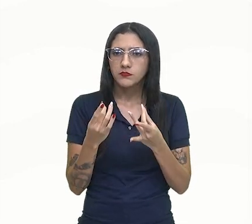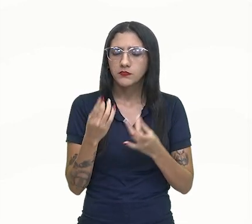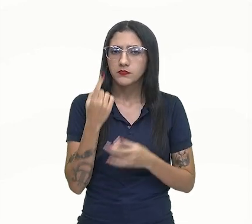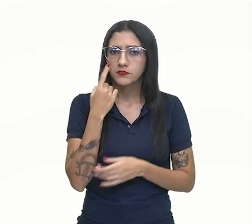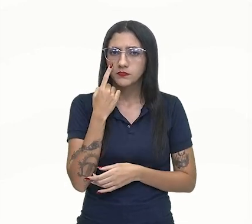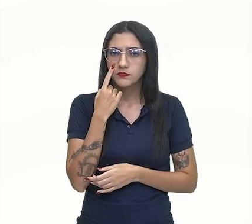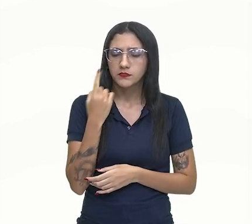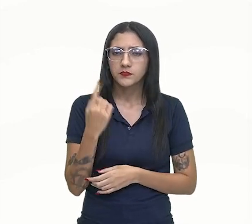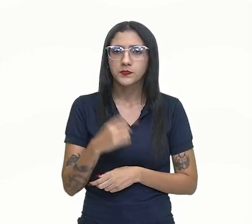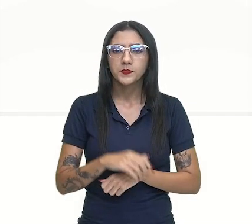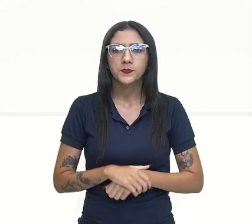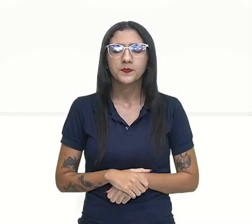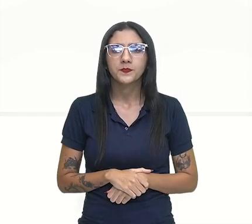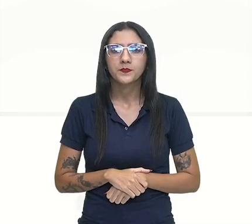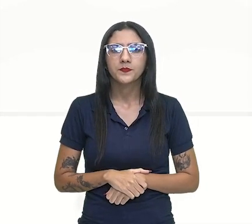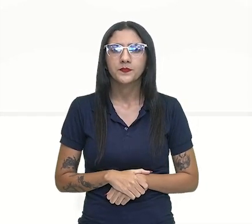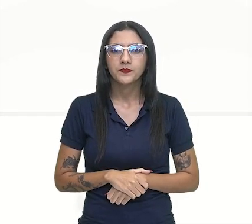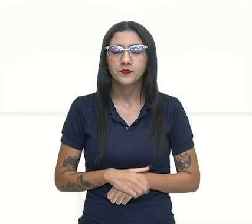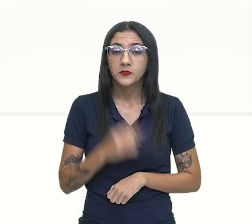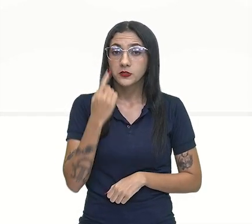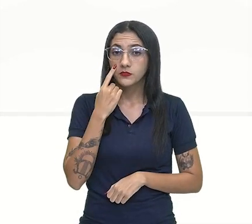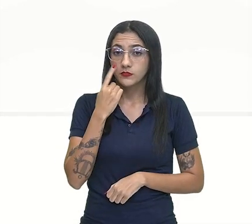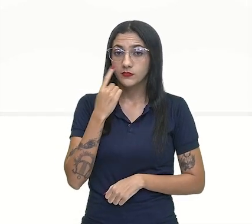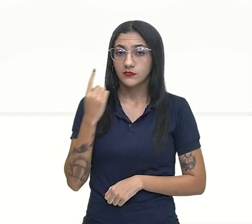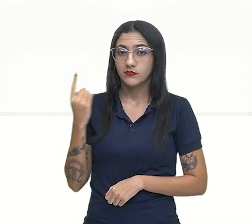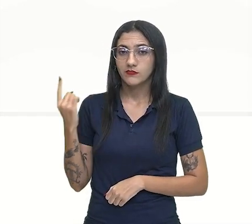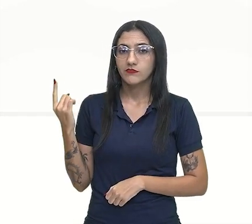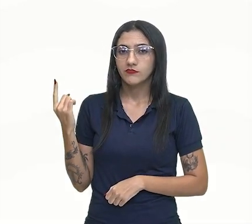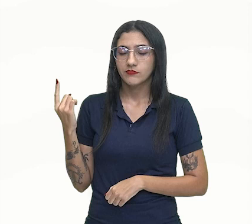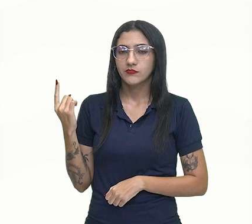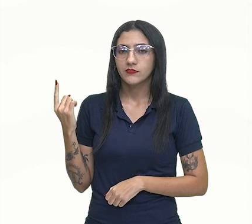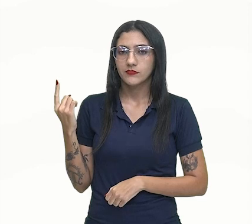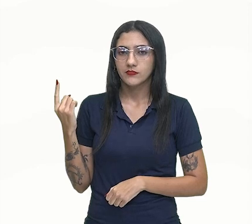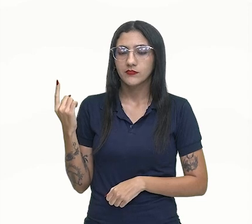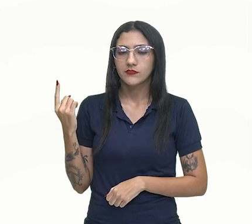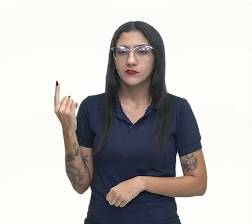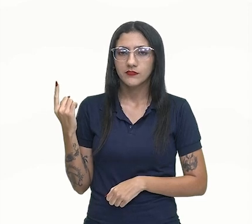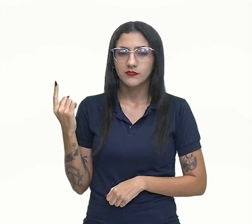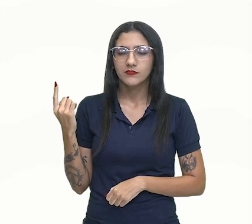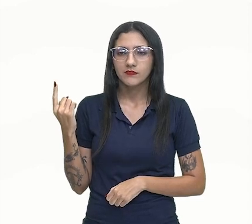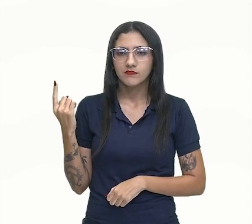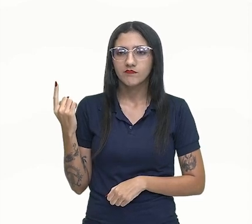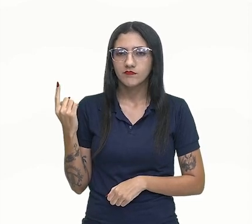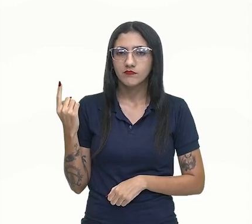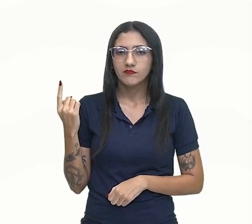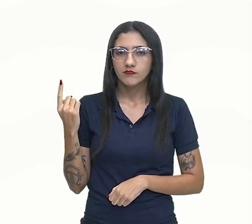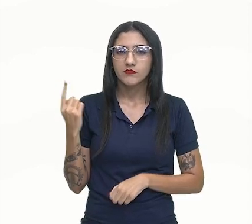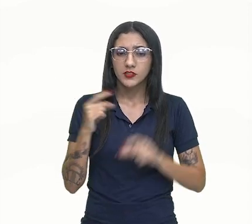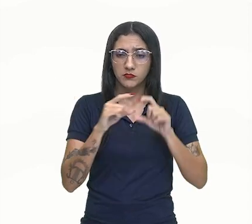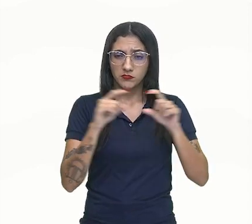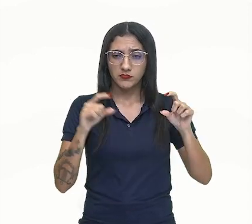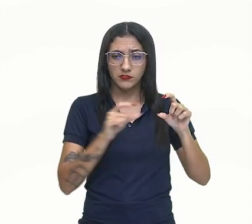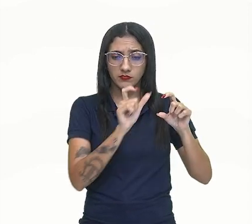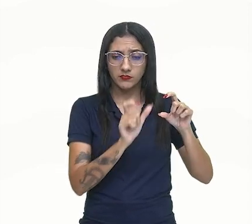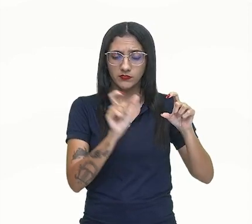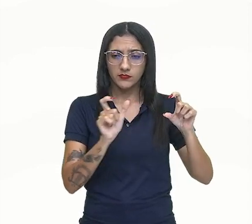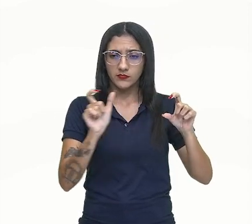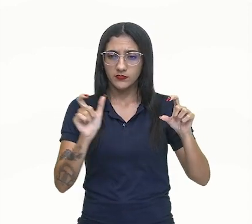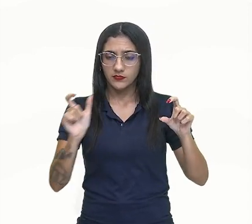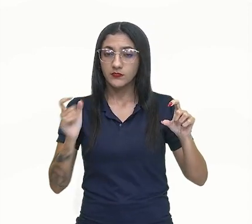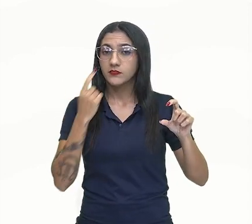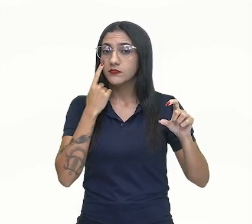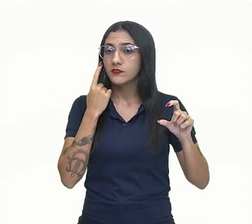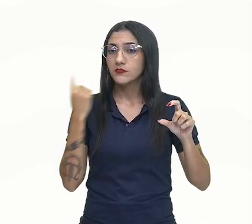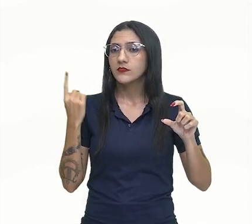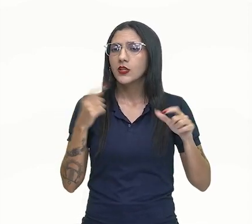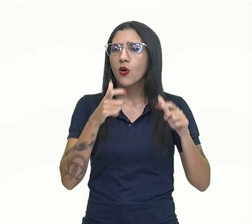aqui. Olha a nossa régua de conversão. Deixa eu limpar aqui. Olha só. Eu